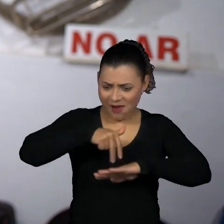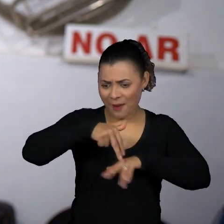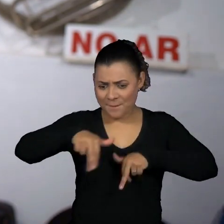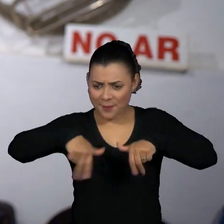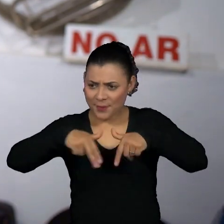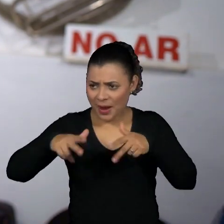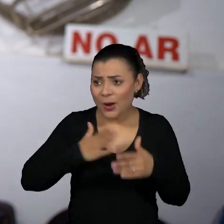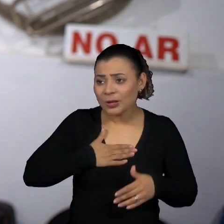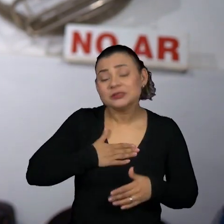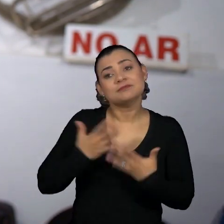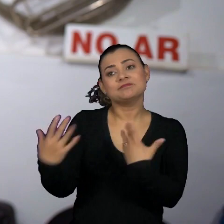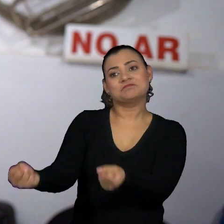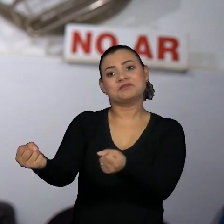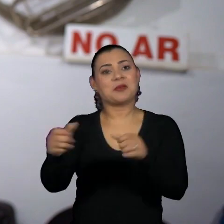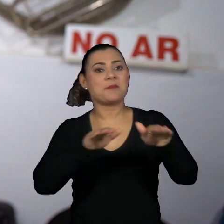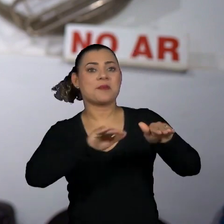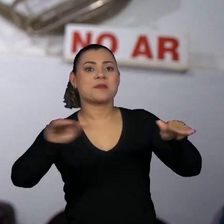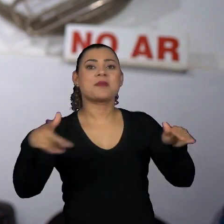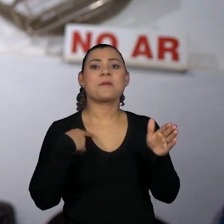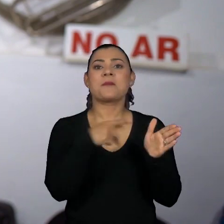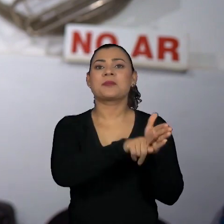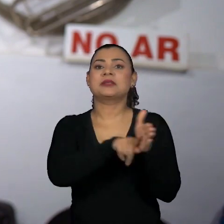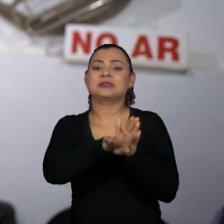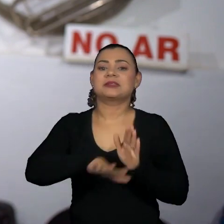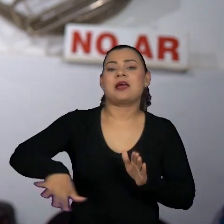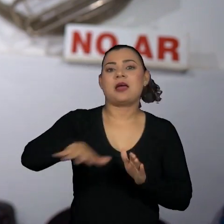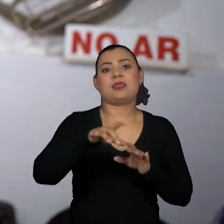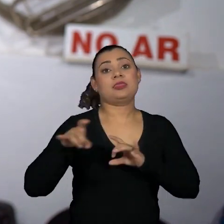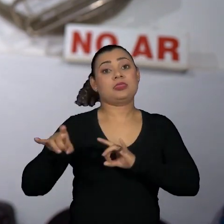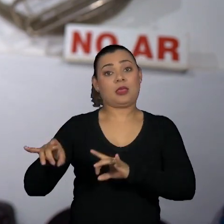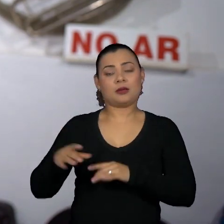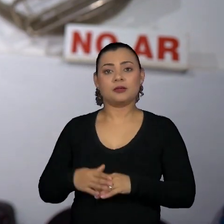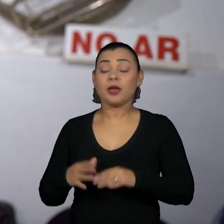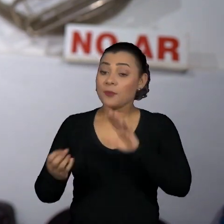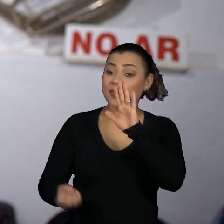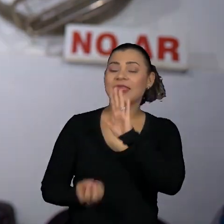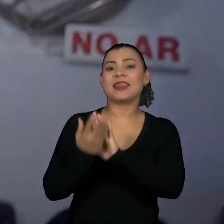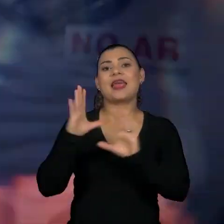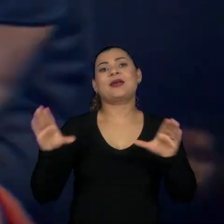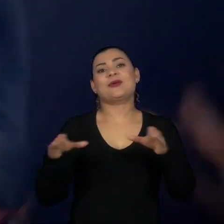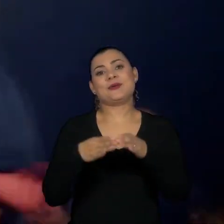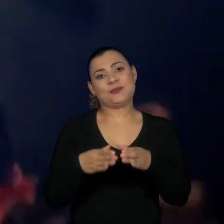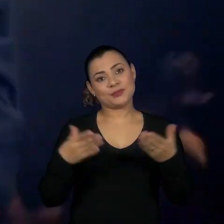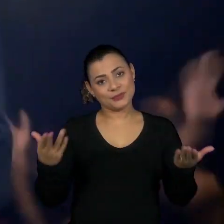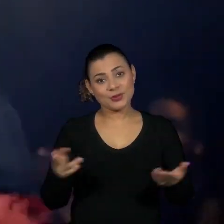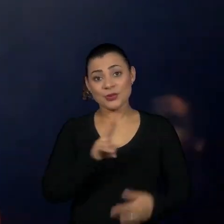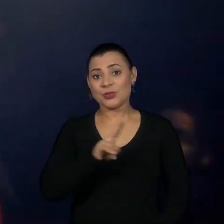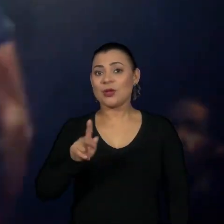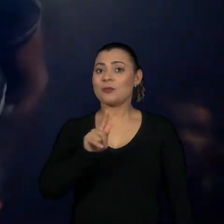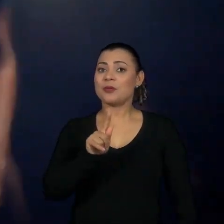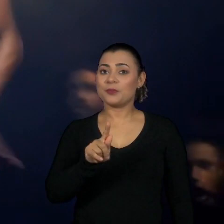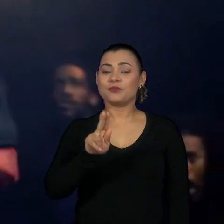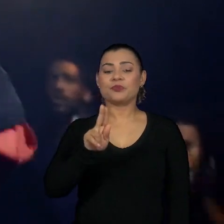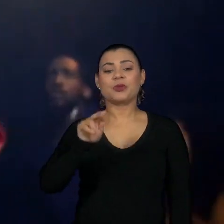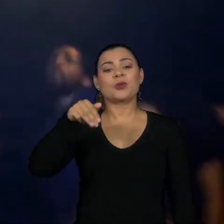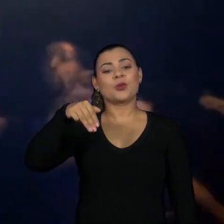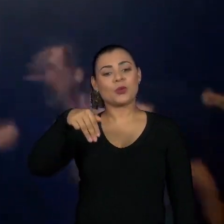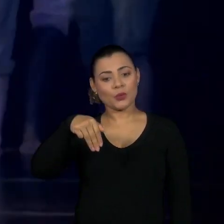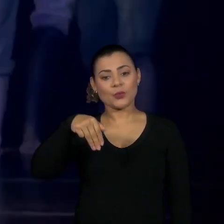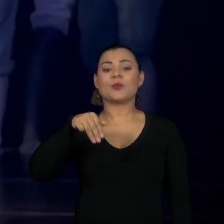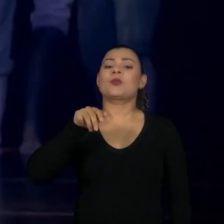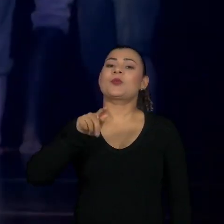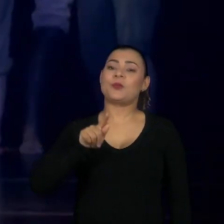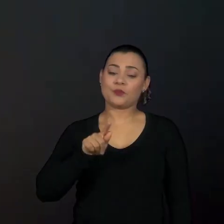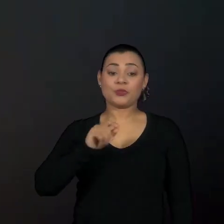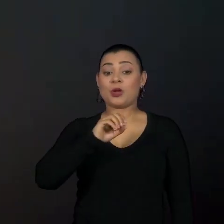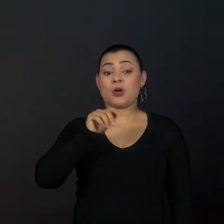música, para poder pesquisar mais sobre essa técnica. E aí nasce uma companhia chamada Gambu Dance Brasil.